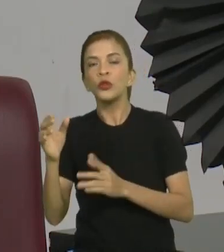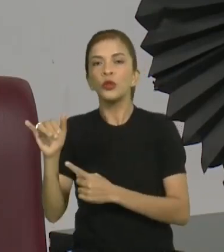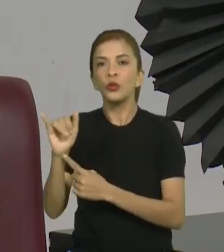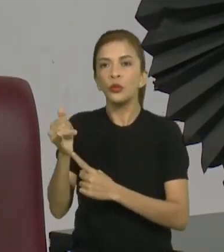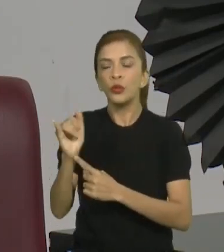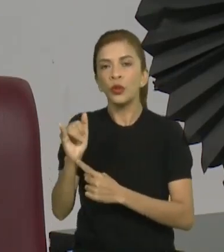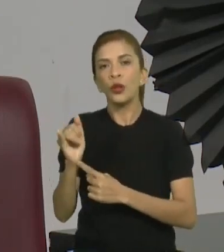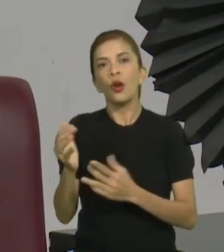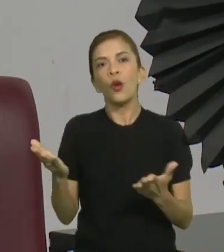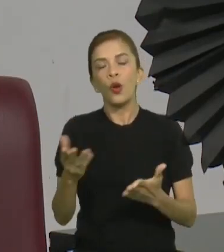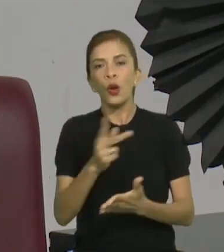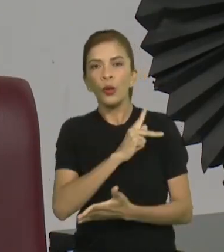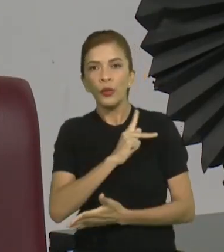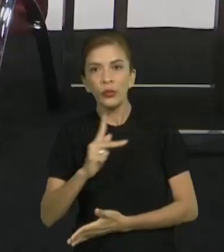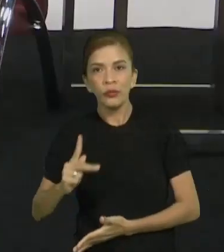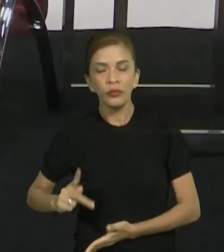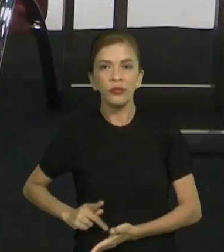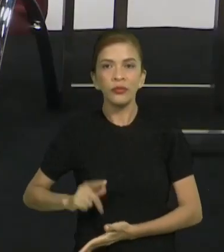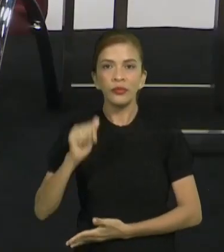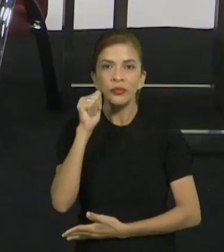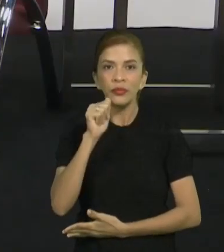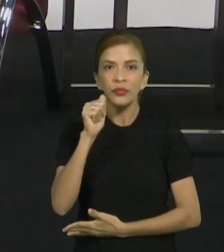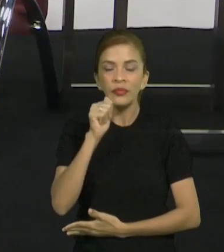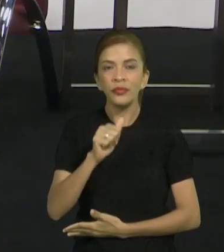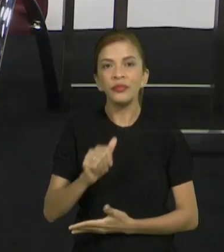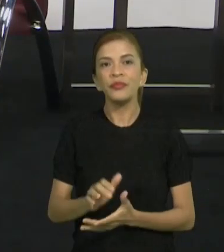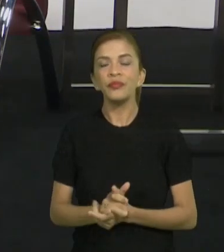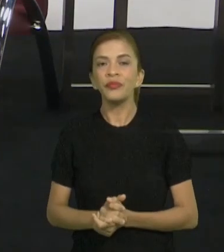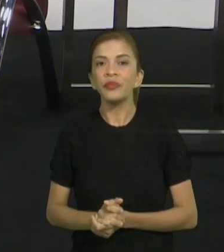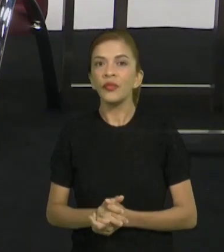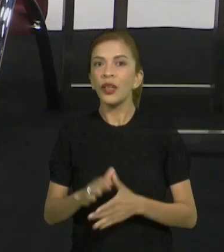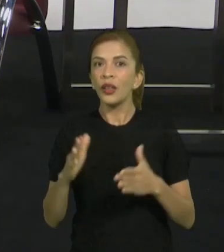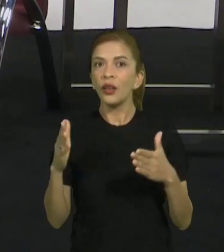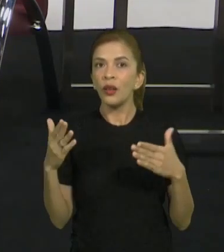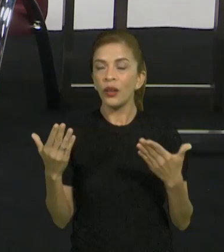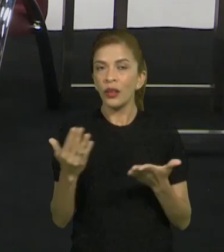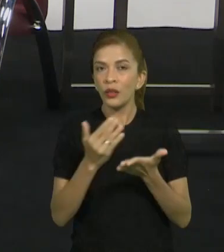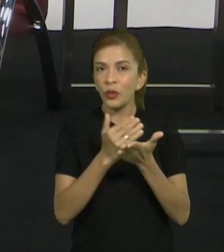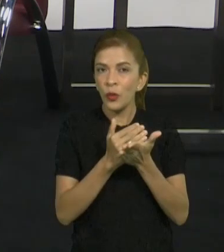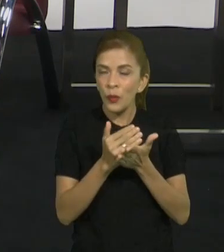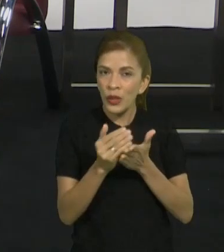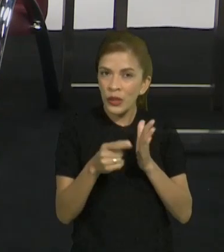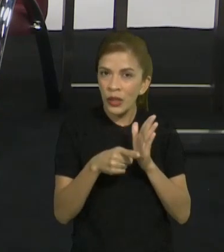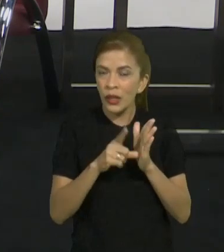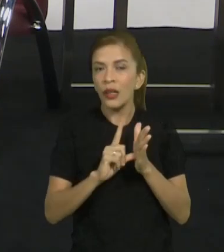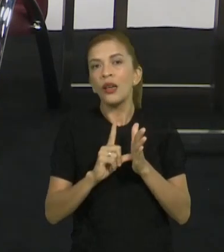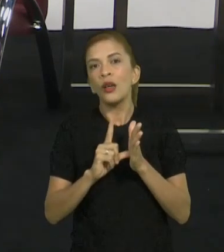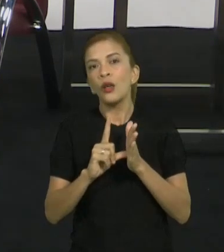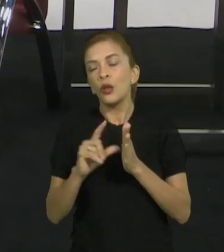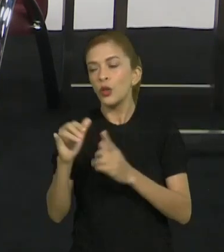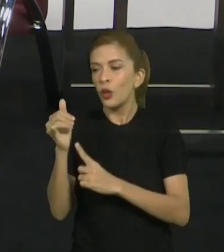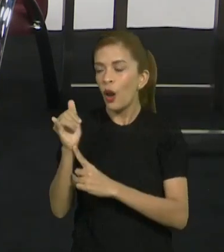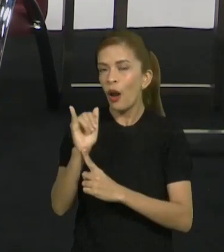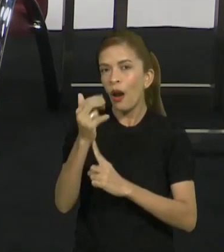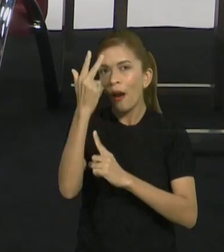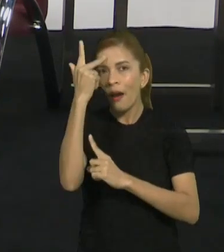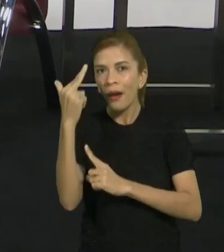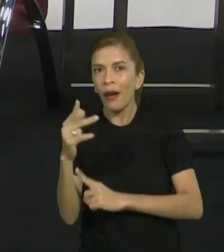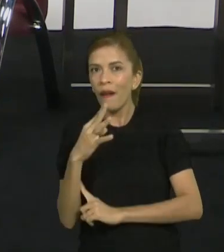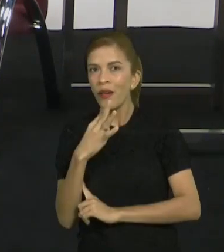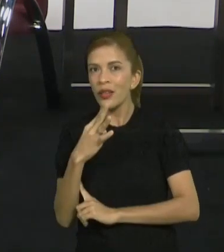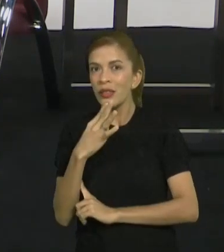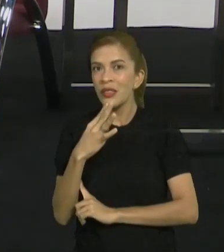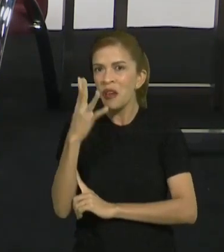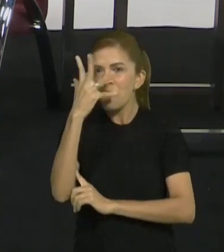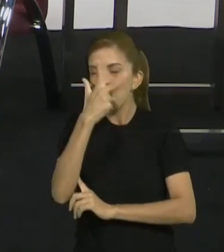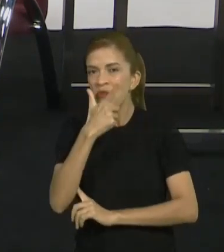presidente dessa associação de mulheres. E a gente, antes de começar a falar dessa história linda, que é a história do Bumba Meu Boi, e mais bonita ainda,